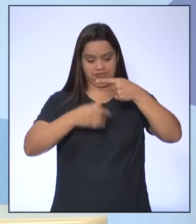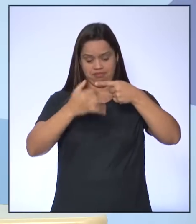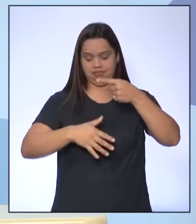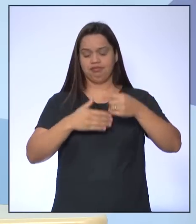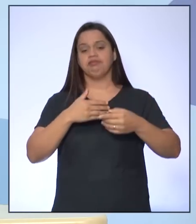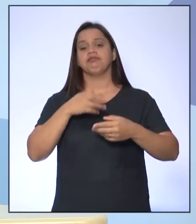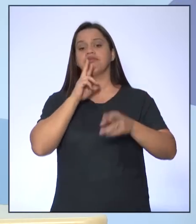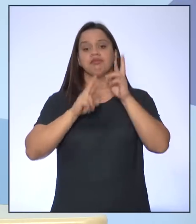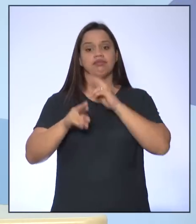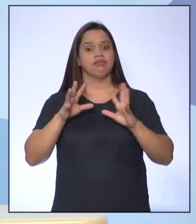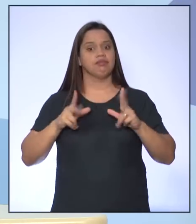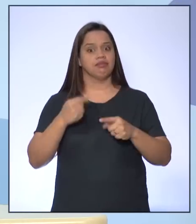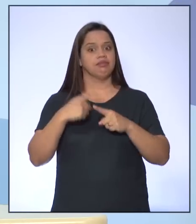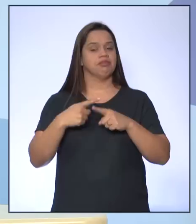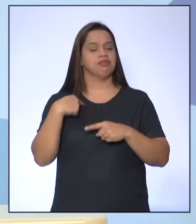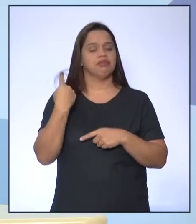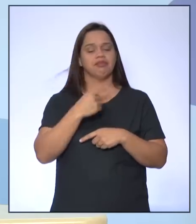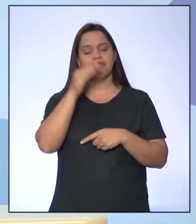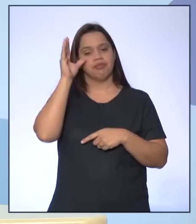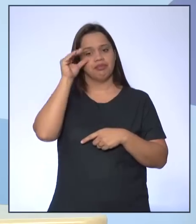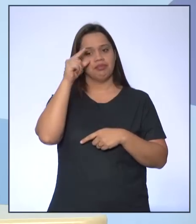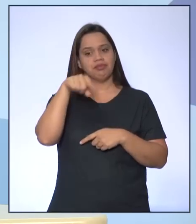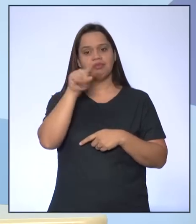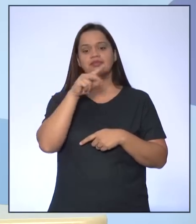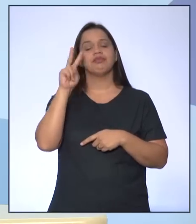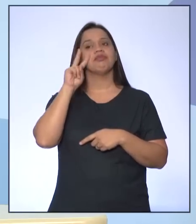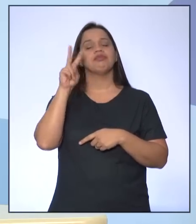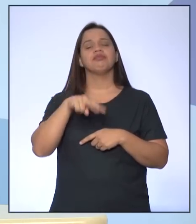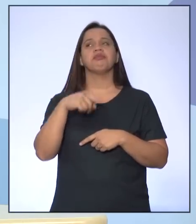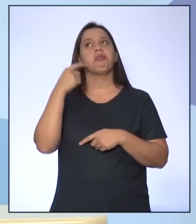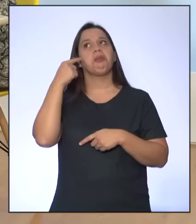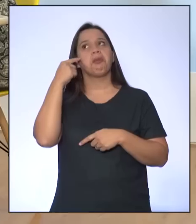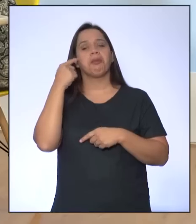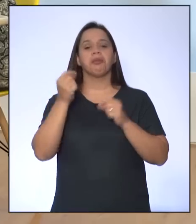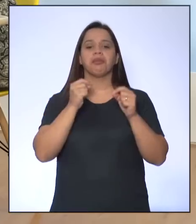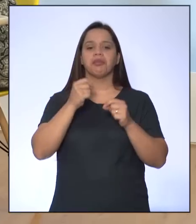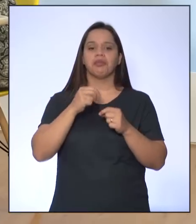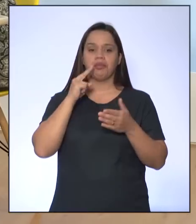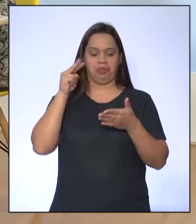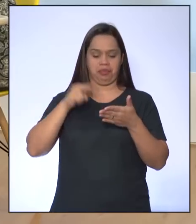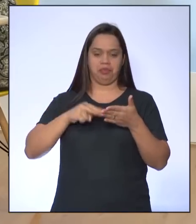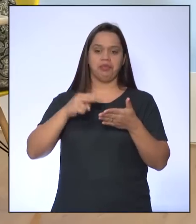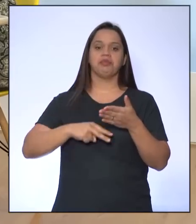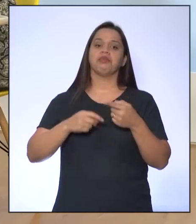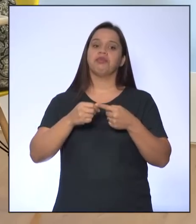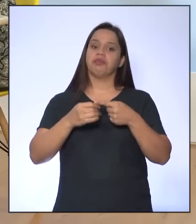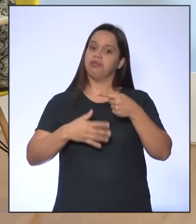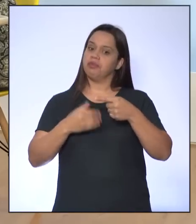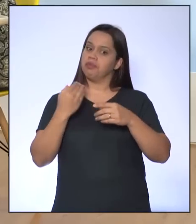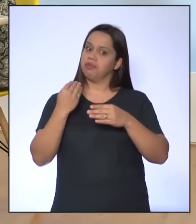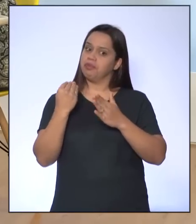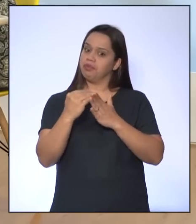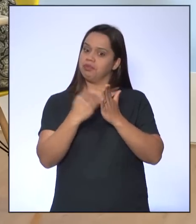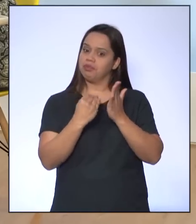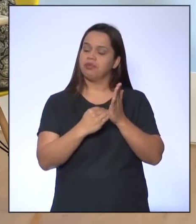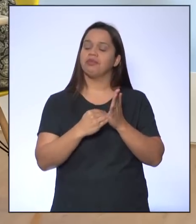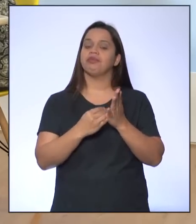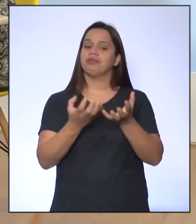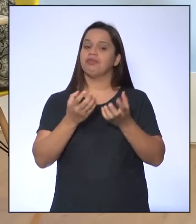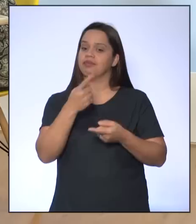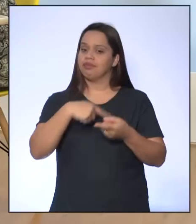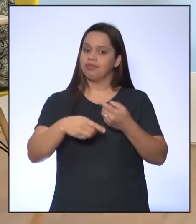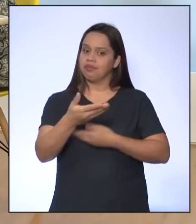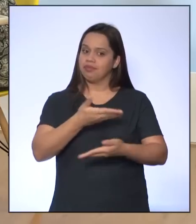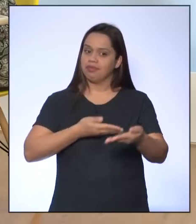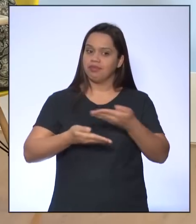e estamos muito curiosos aí para saber o que vocês vão achar. Eu vou colocar... Exatamente, pessoal. Estou de olho aqui no chat. Espero que vocês interajam com a